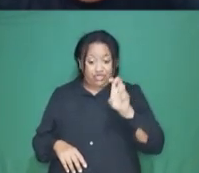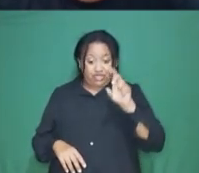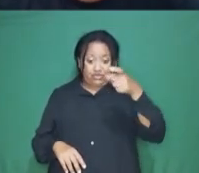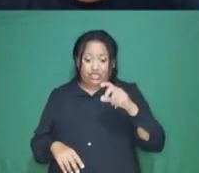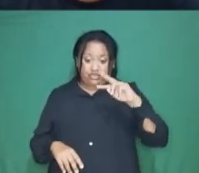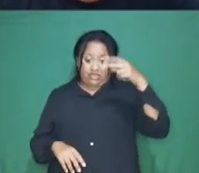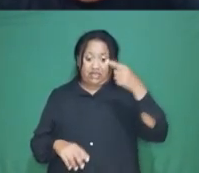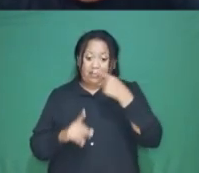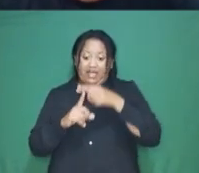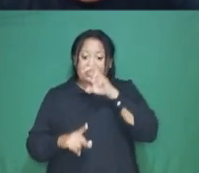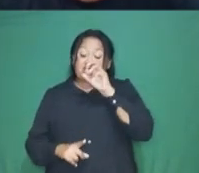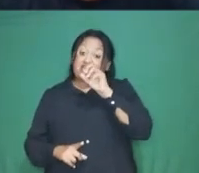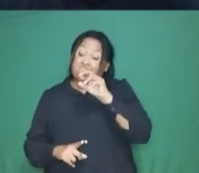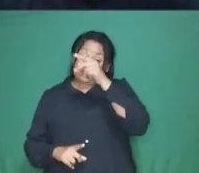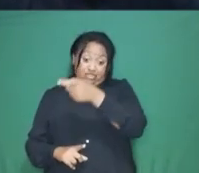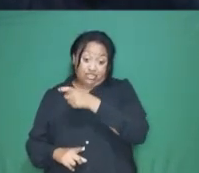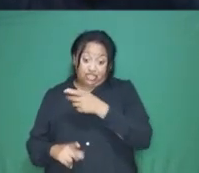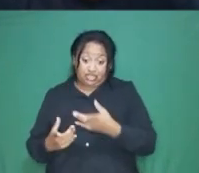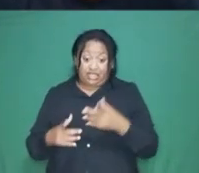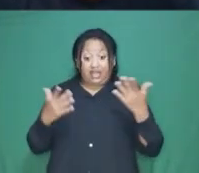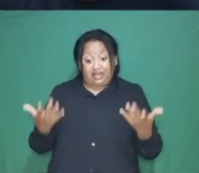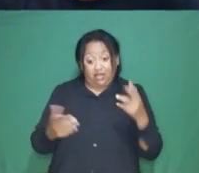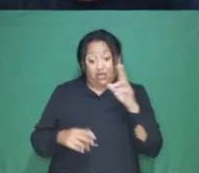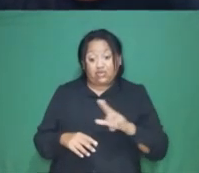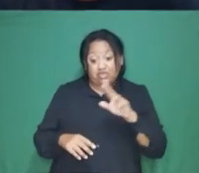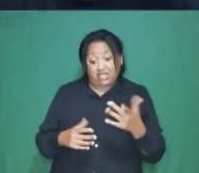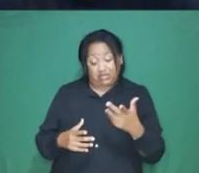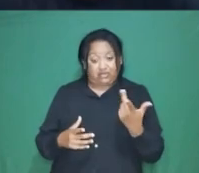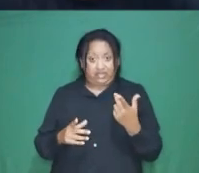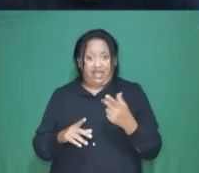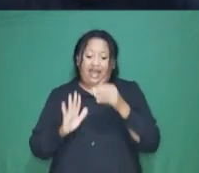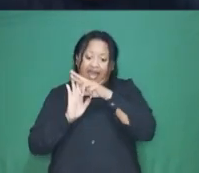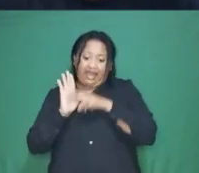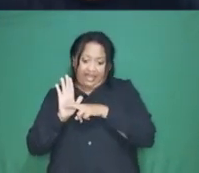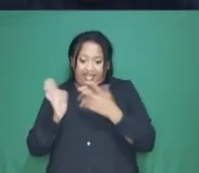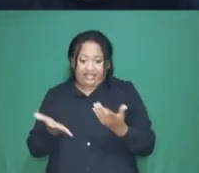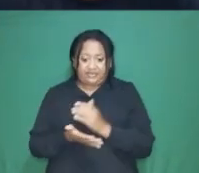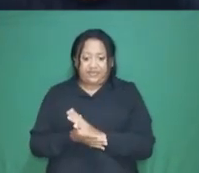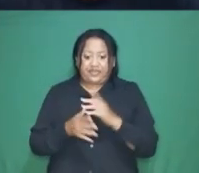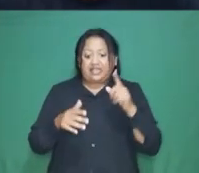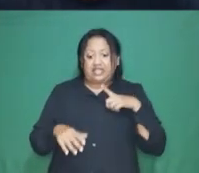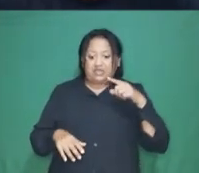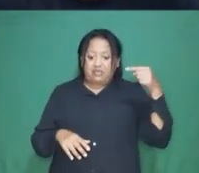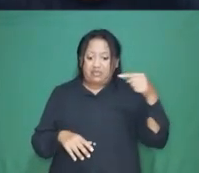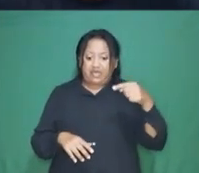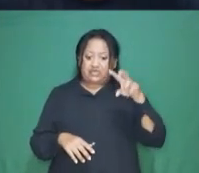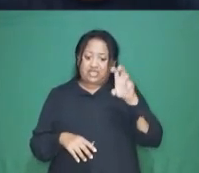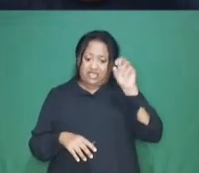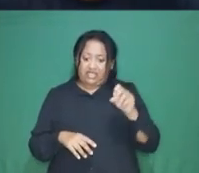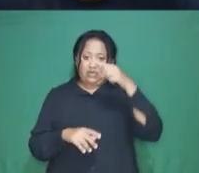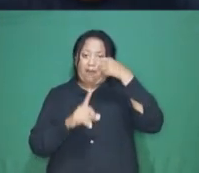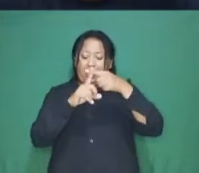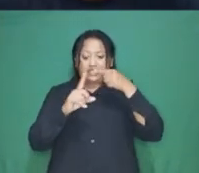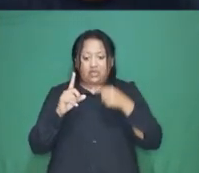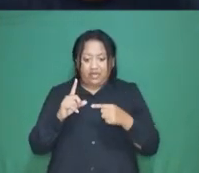resolvendo essa equação do segundo grau usando a fórmula de Bhaskara nós temos menos 500 mais ou menos a raiz